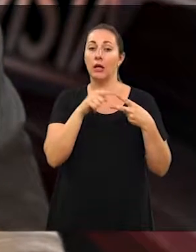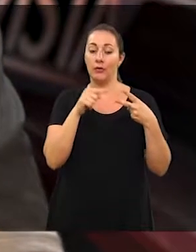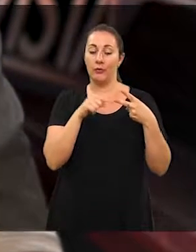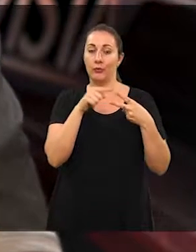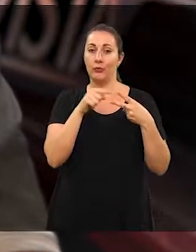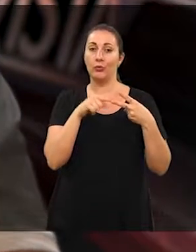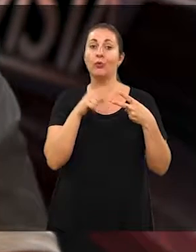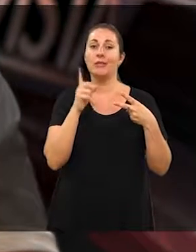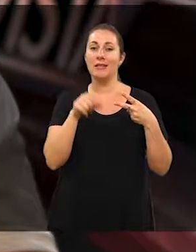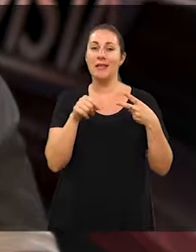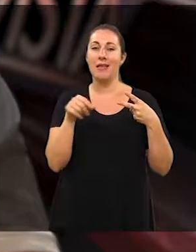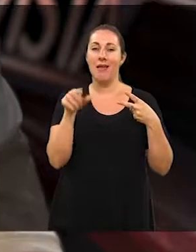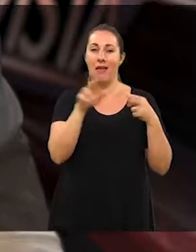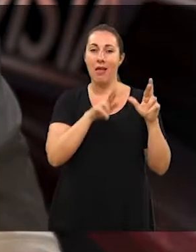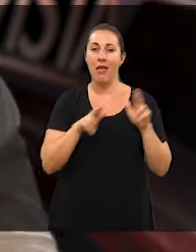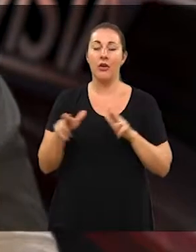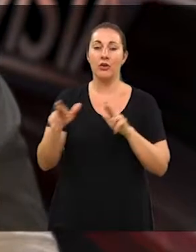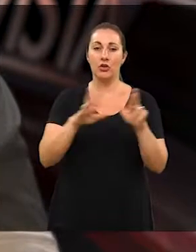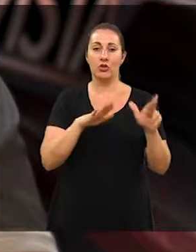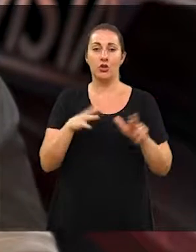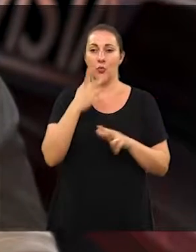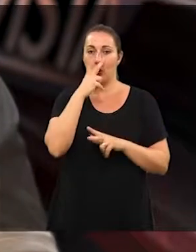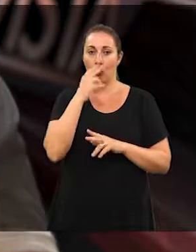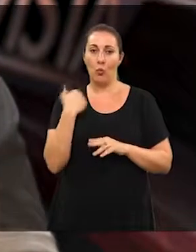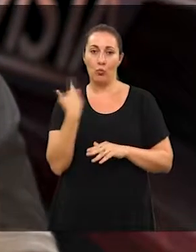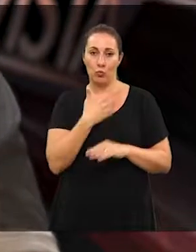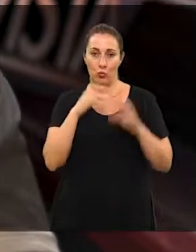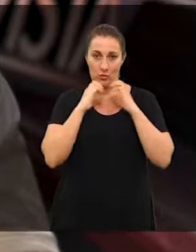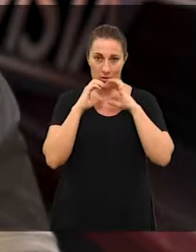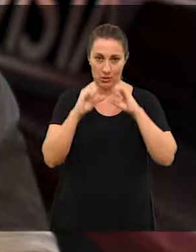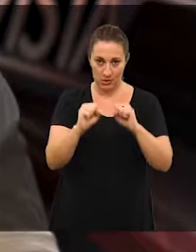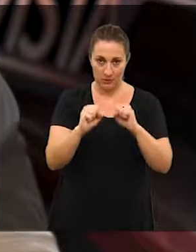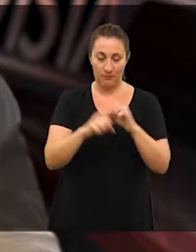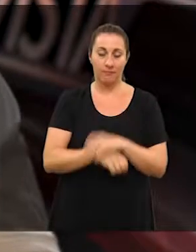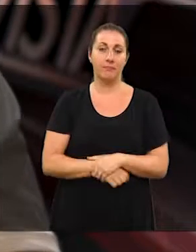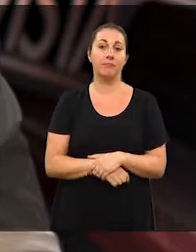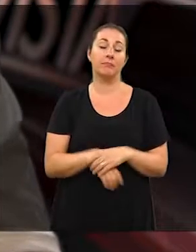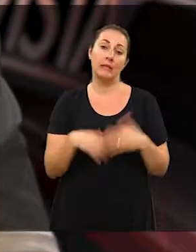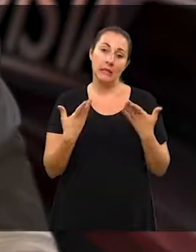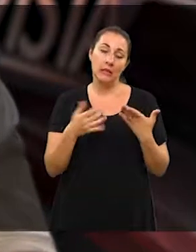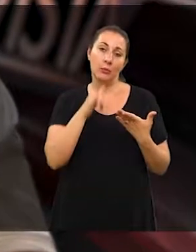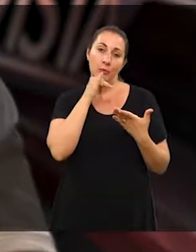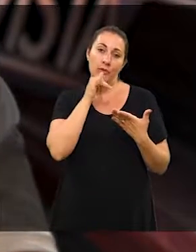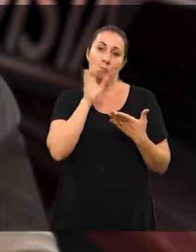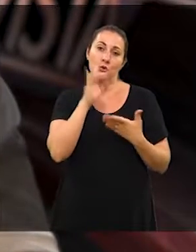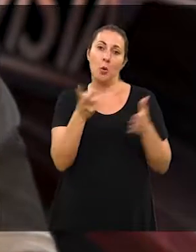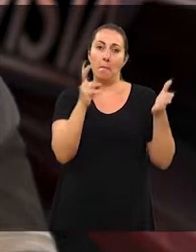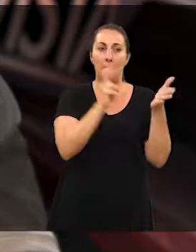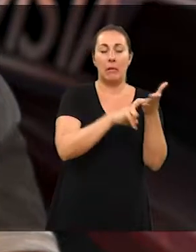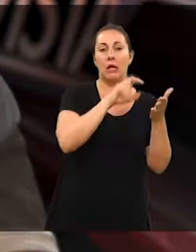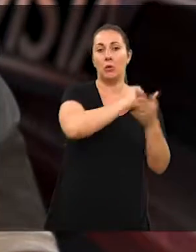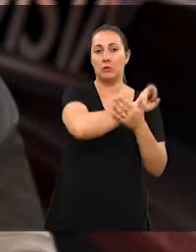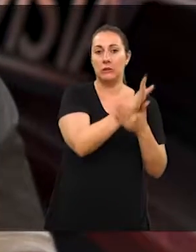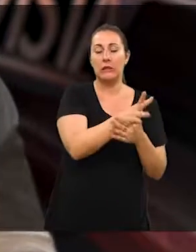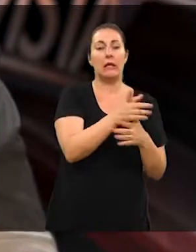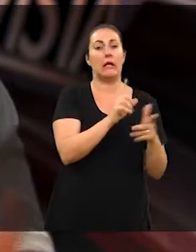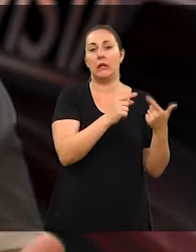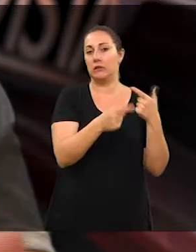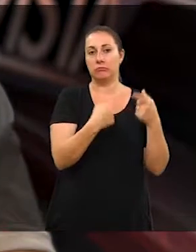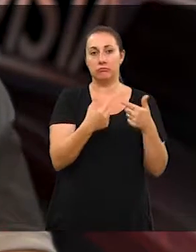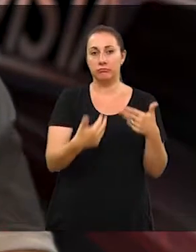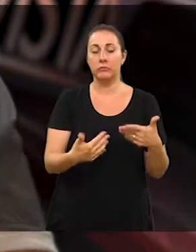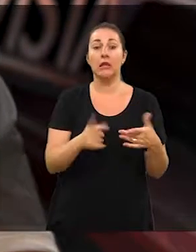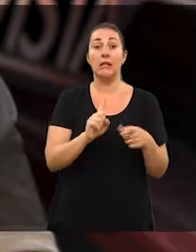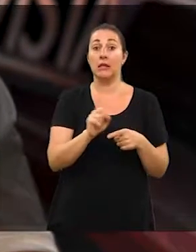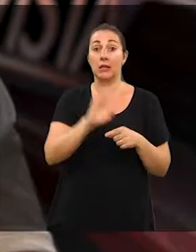a Olfar e a Crenal atuam numa mesma área de atuação nossa, né? E para nós não sobrecarregar, por exemplo, o Sicredi, os outros parceiros, a gente está